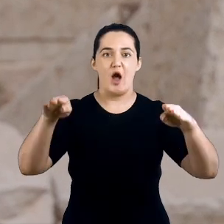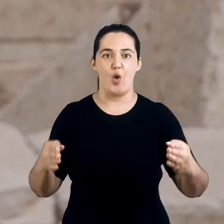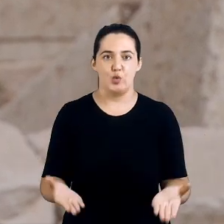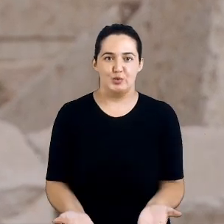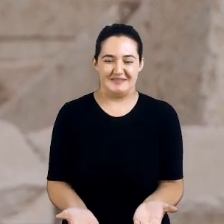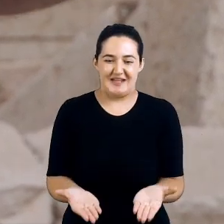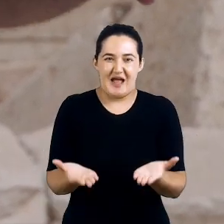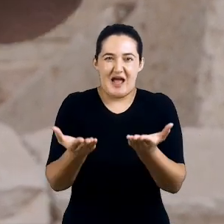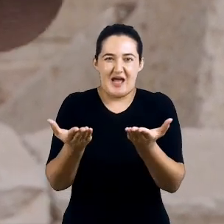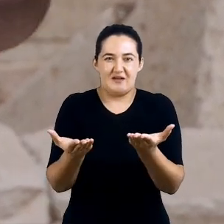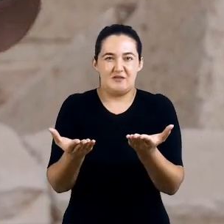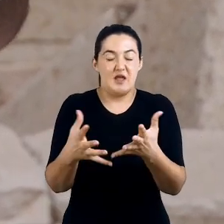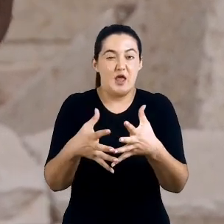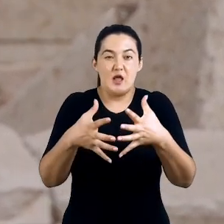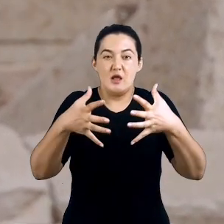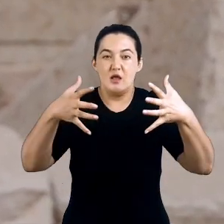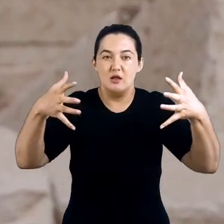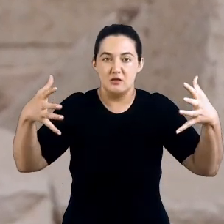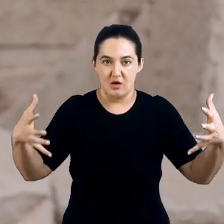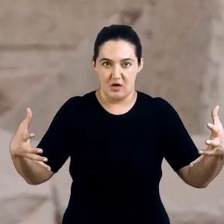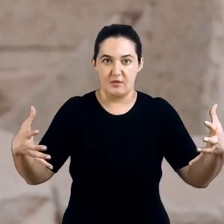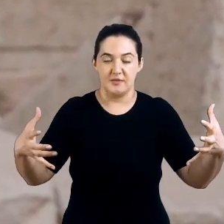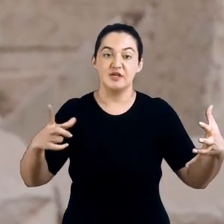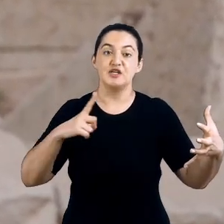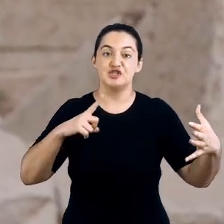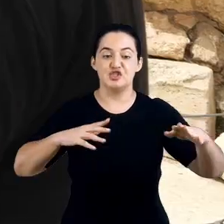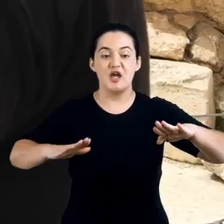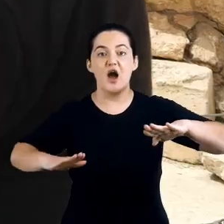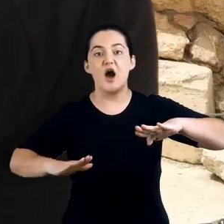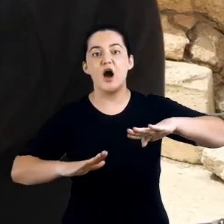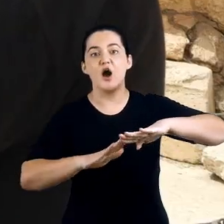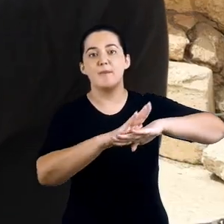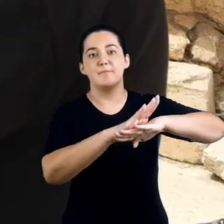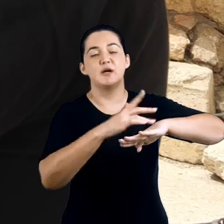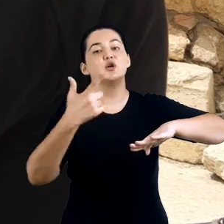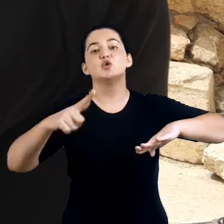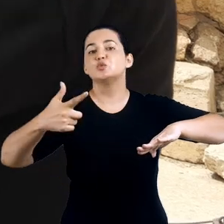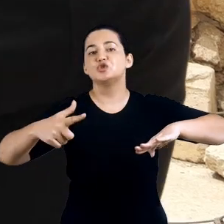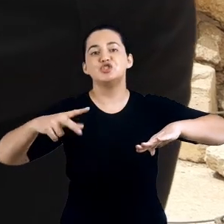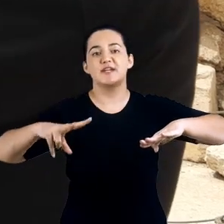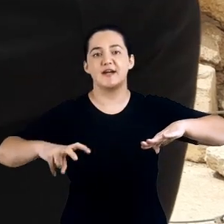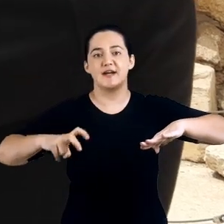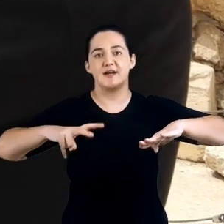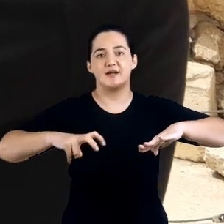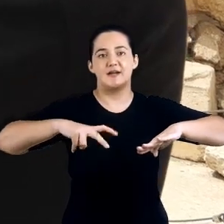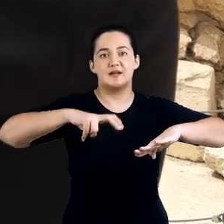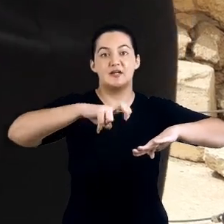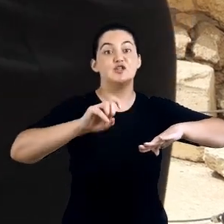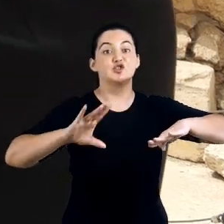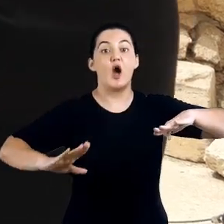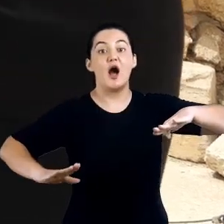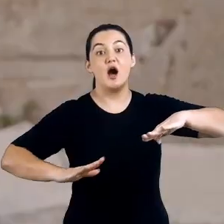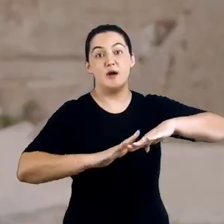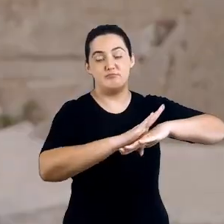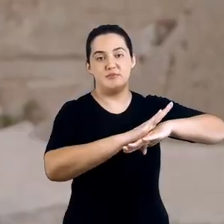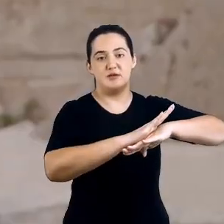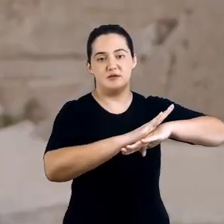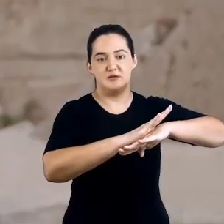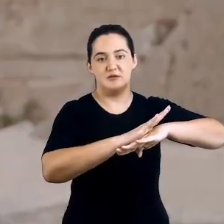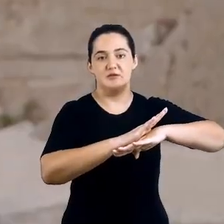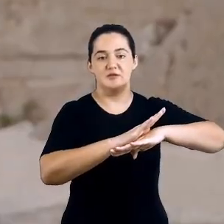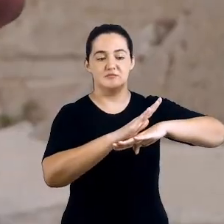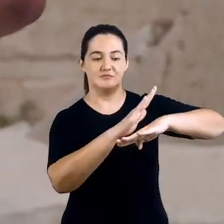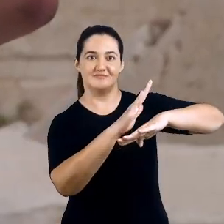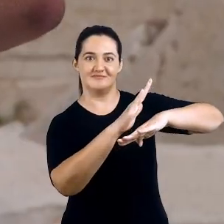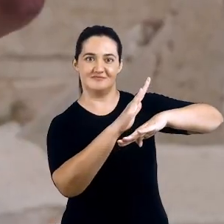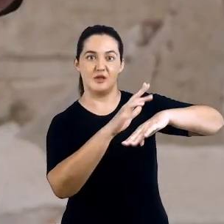templo, que era enorme no segundo período do templo. E havia uma rampa. Não havia degraus que conduzissem ao altar, apenas uma rampa. E